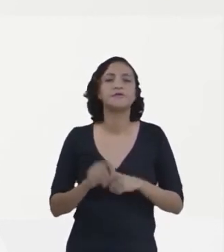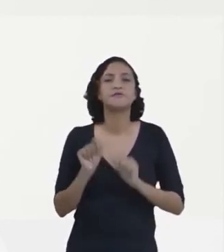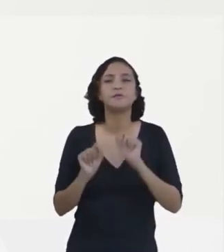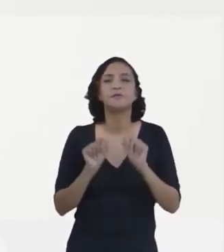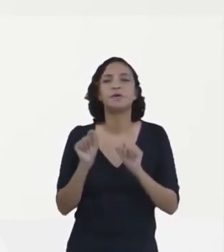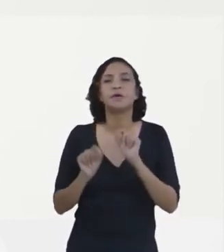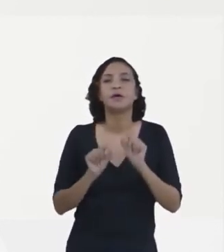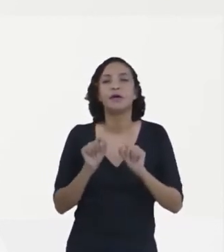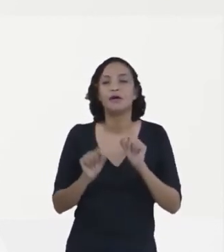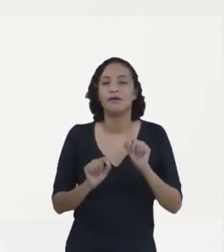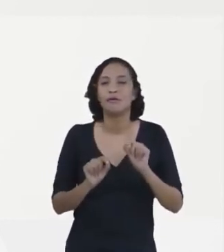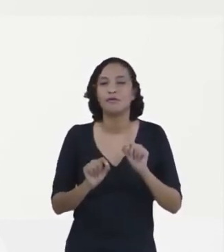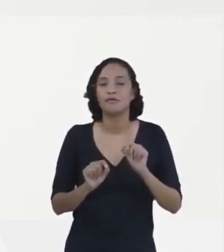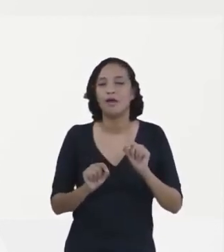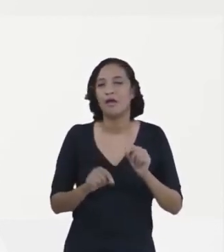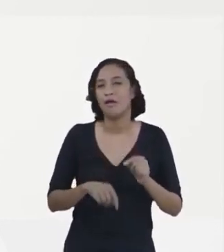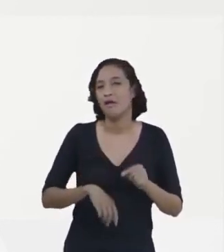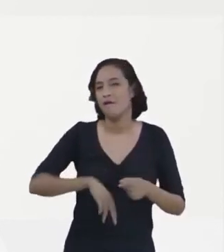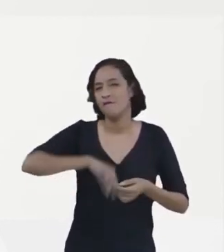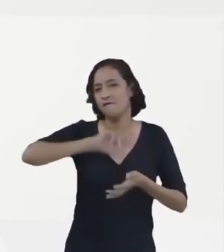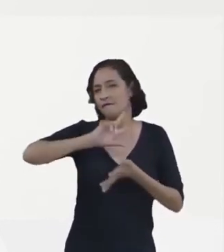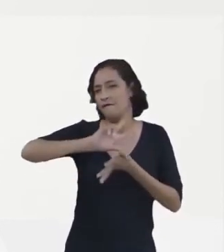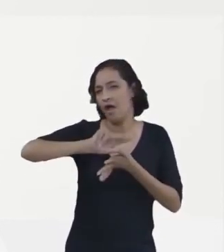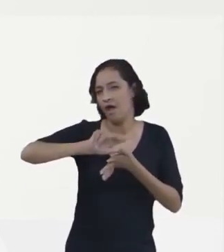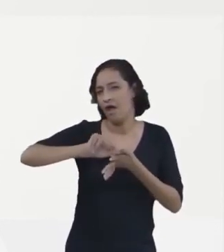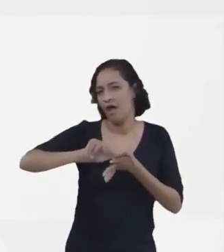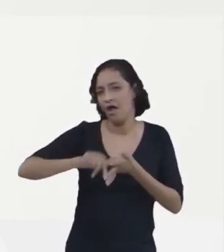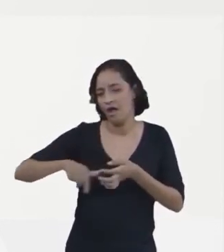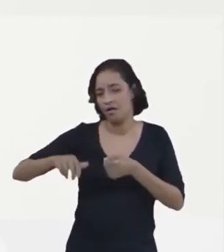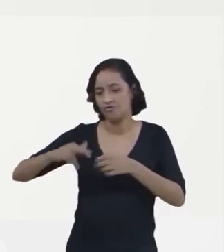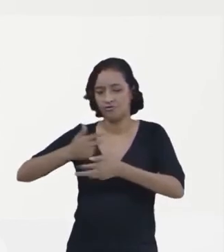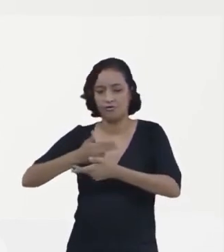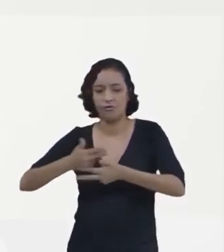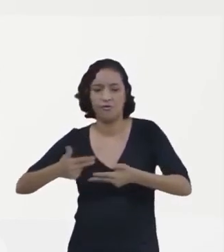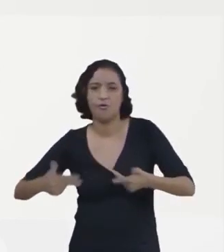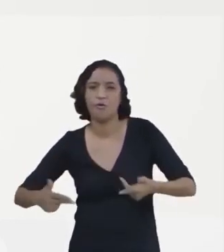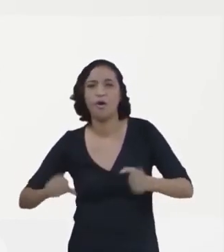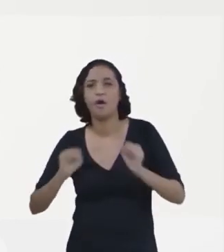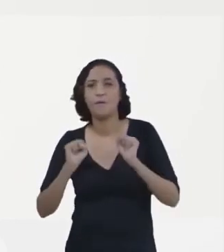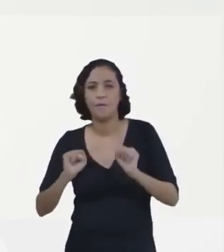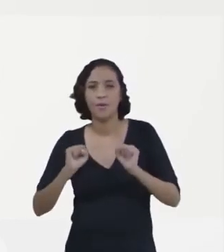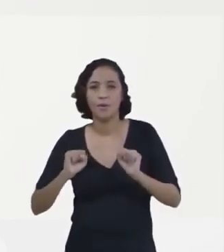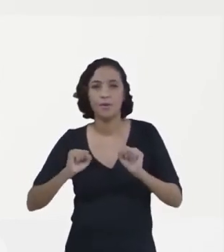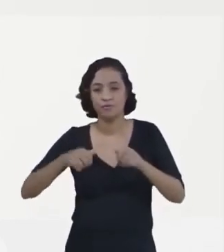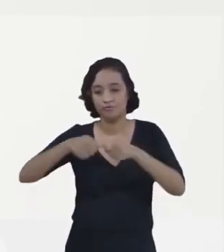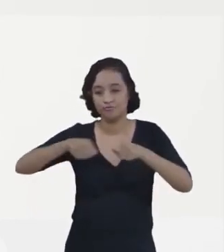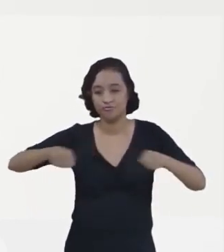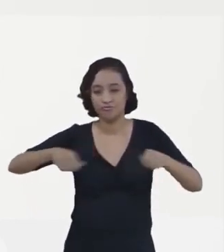muitas medições utilizando fita métrica e régua.